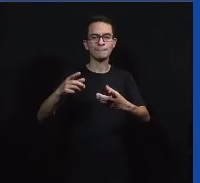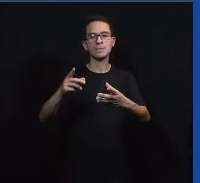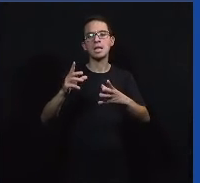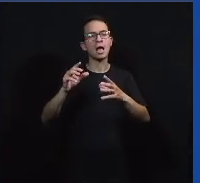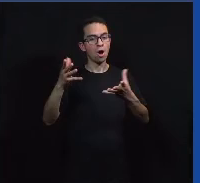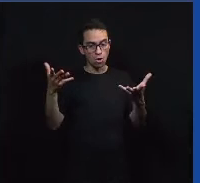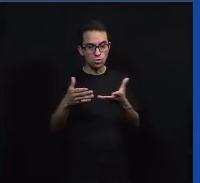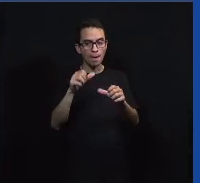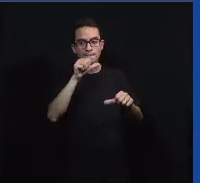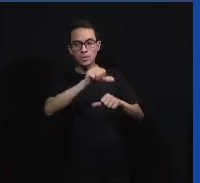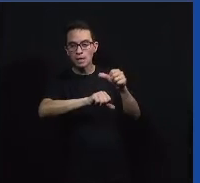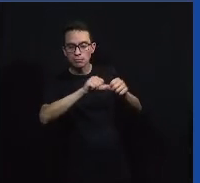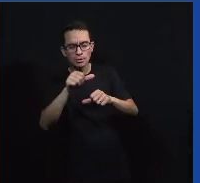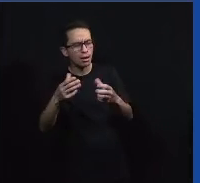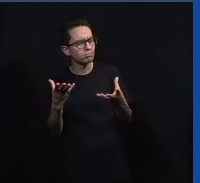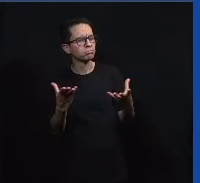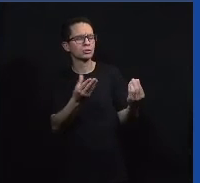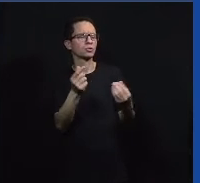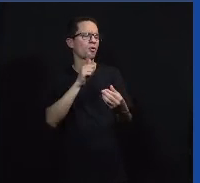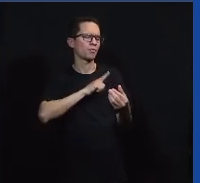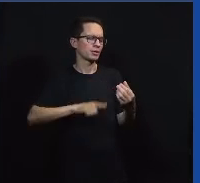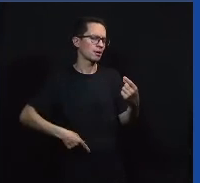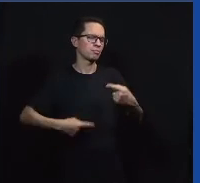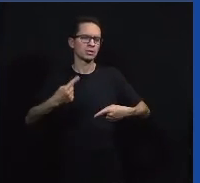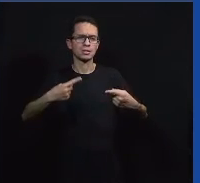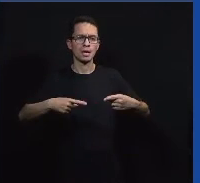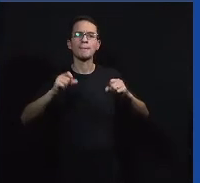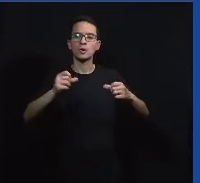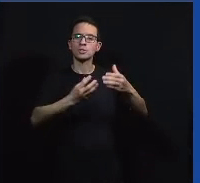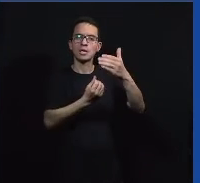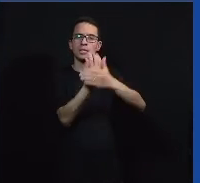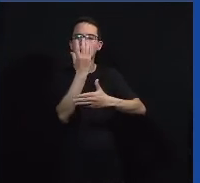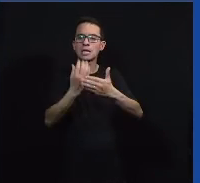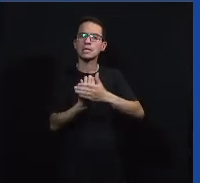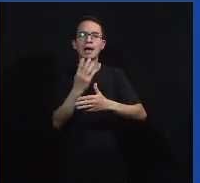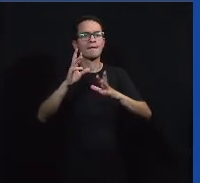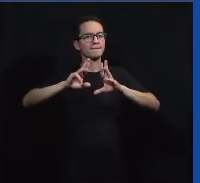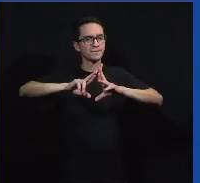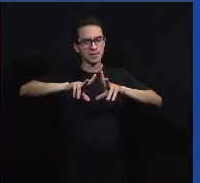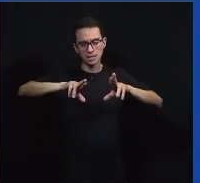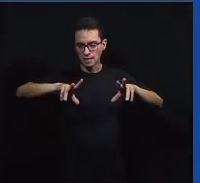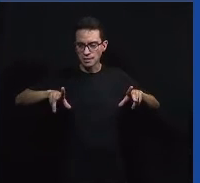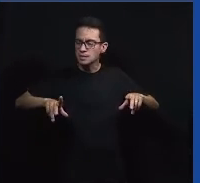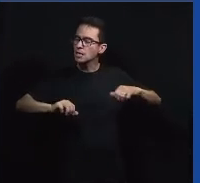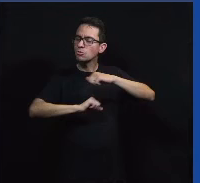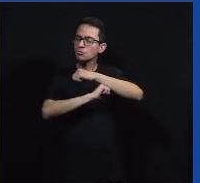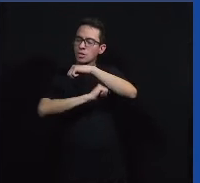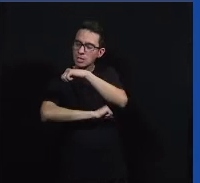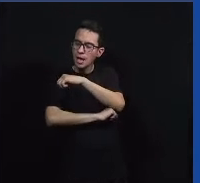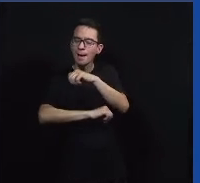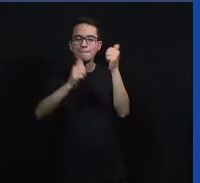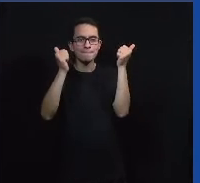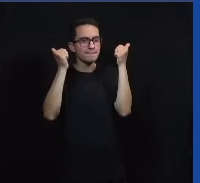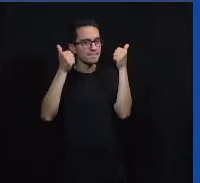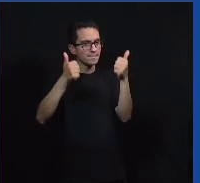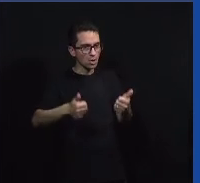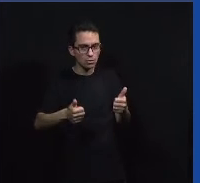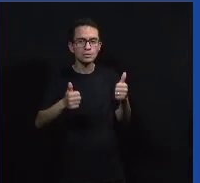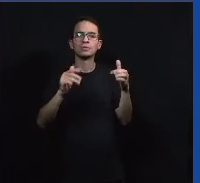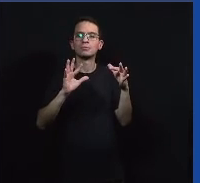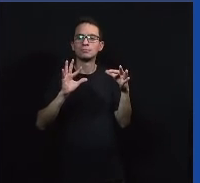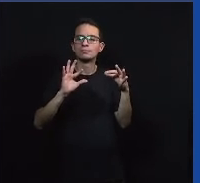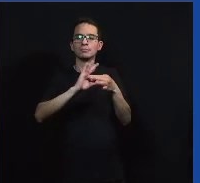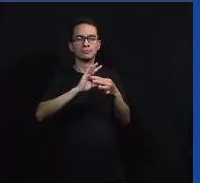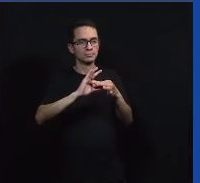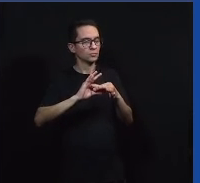para os projetos de educação política, né? Que podem gerar transformações aí realmente estruturais, desde que quando conectamos